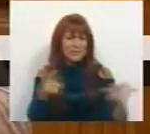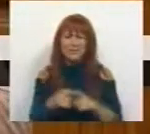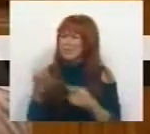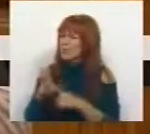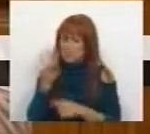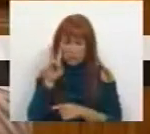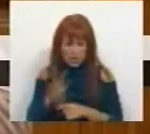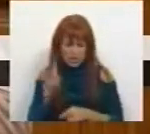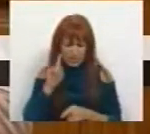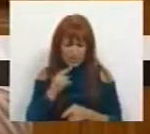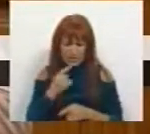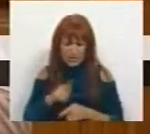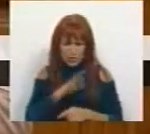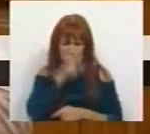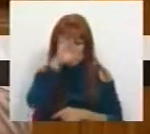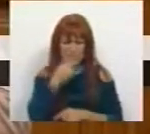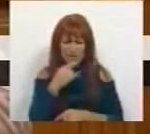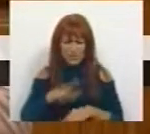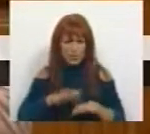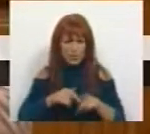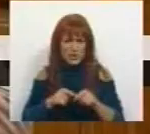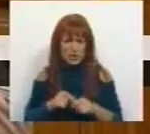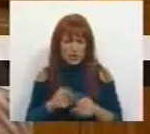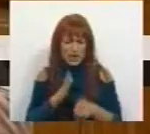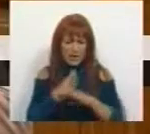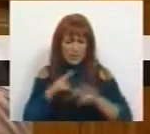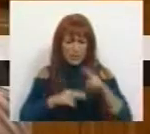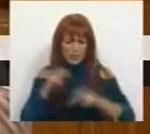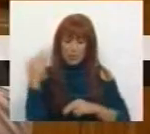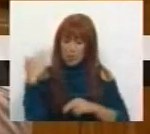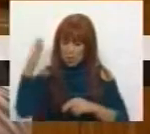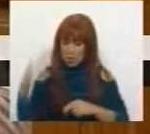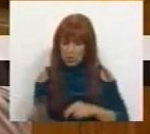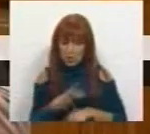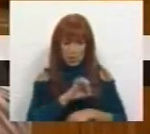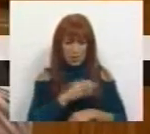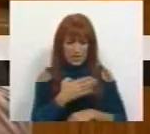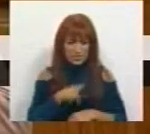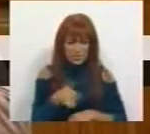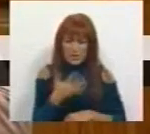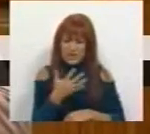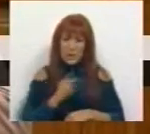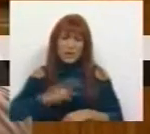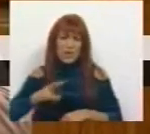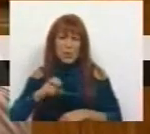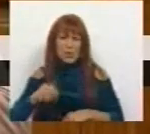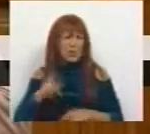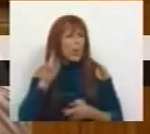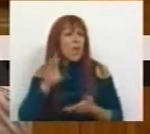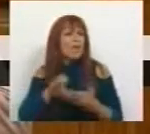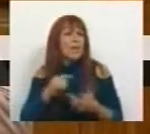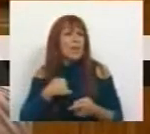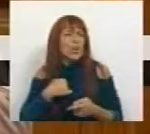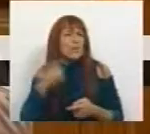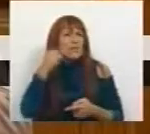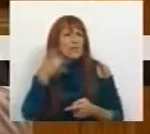exemplo, eu olho aqui para o montante anunciado pelo Sr. Ministro relativamente às intervenções no litoral, 87,5 milhões de euros não é uma verba que me